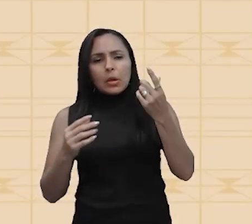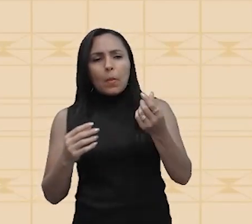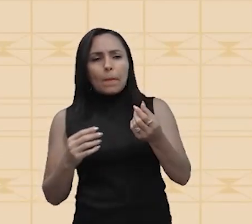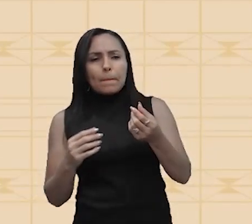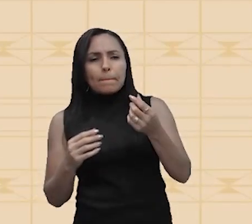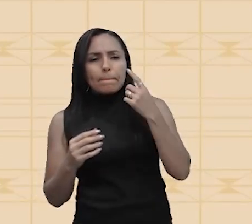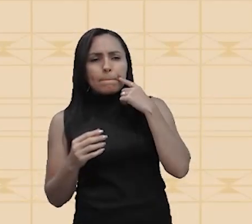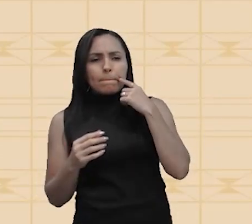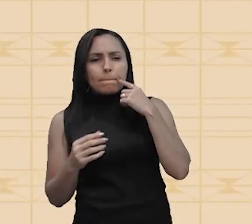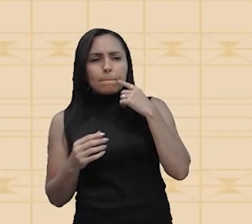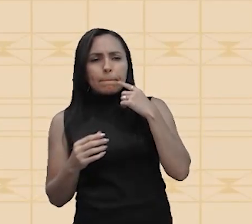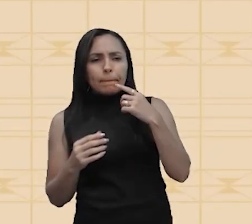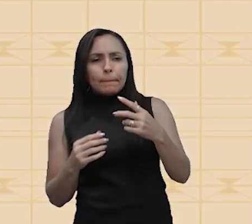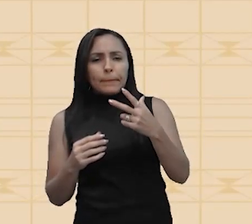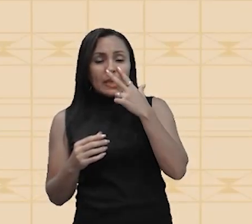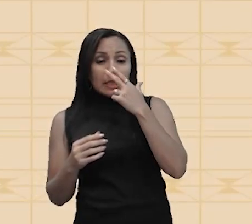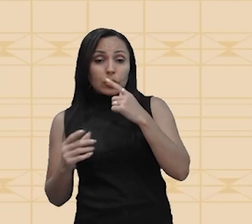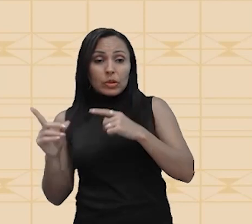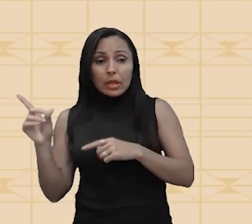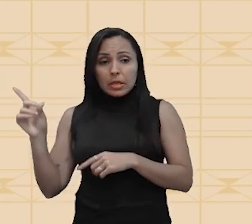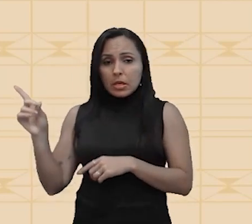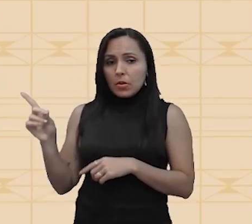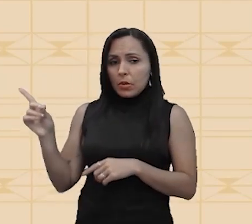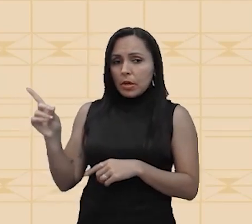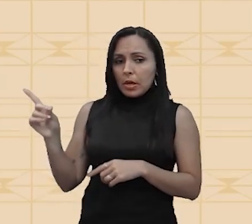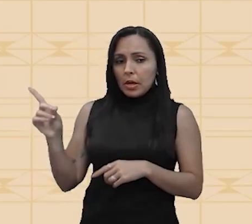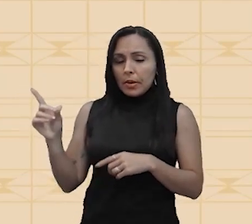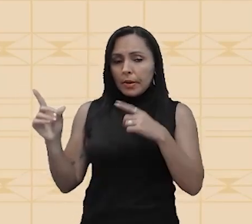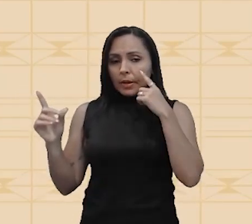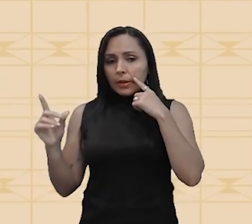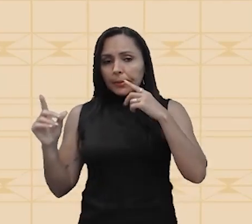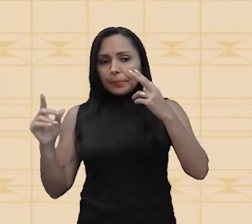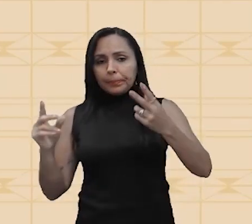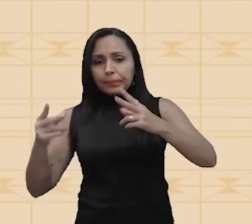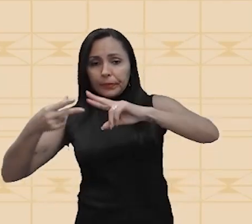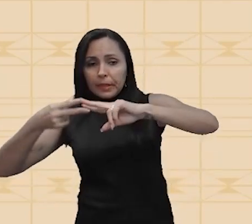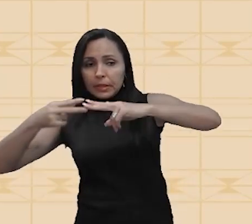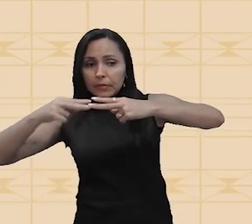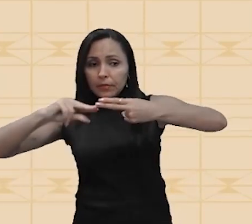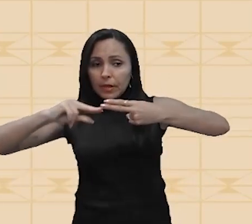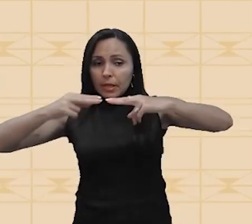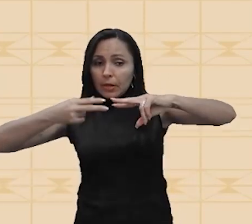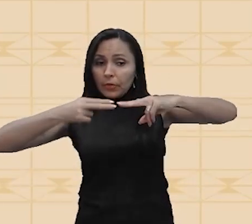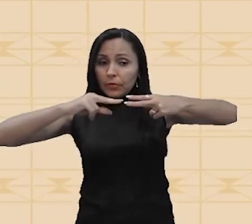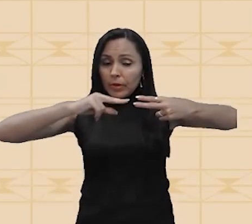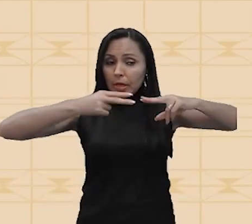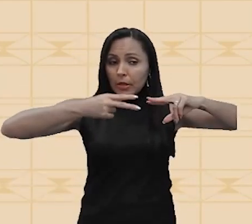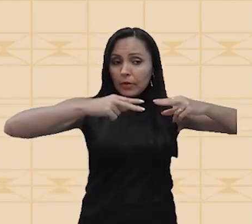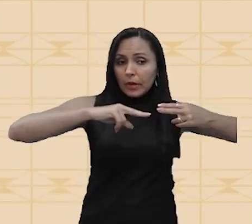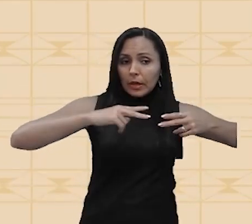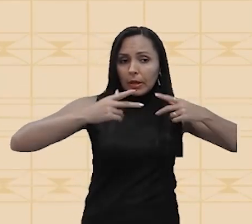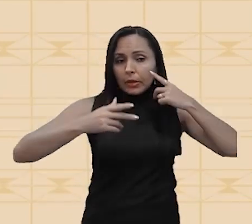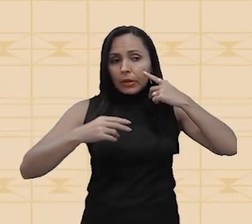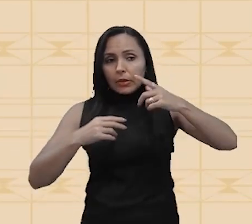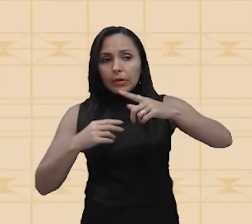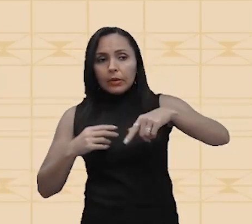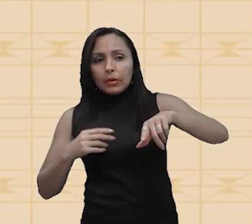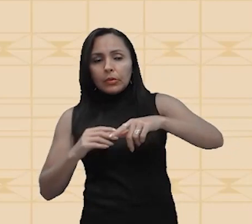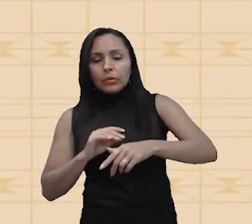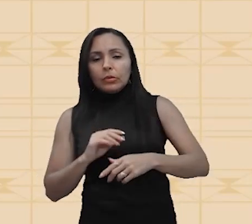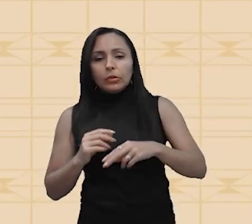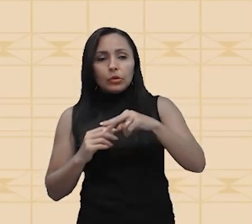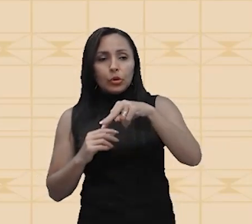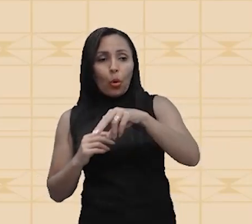essa barriguinha que vocês estão vendo aí. Nos pontos em que esses ventres eles não oscilam, nós vamos chamá-los de nó. Então,